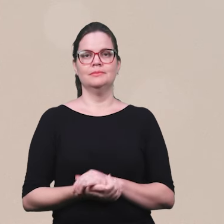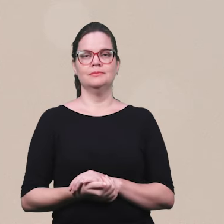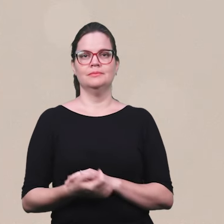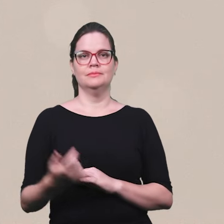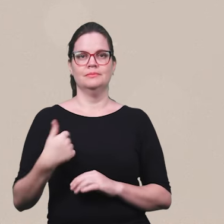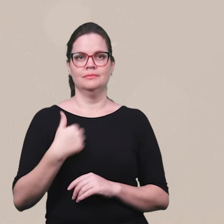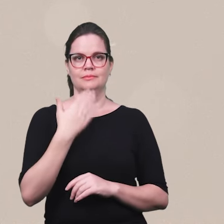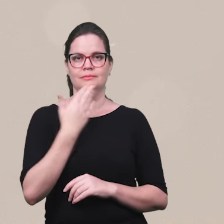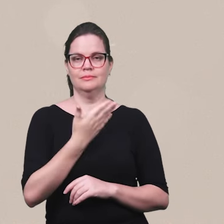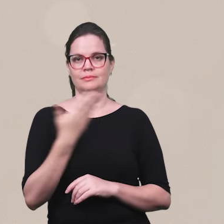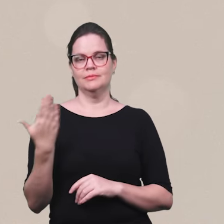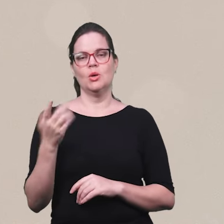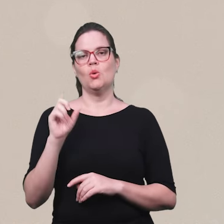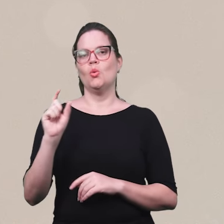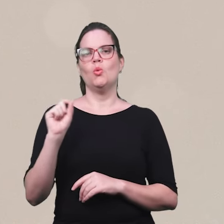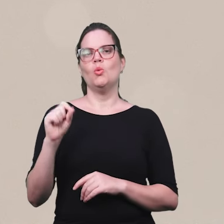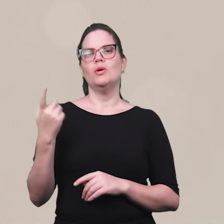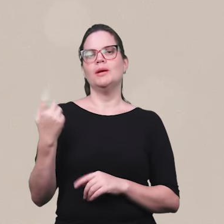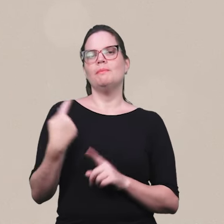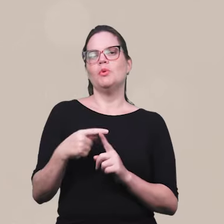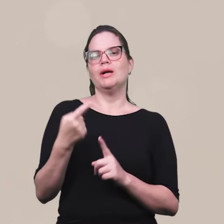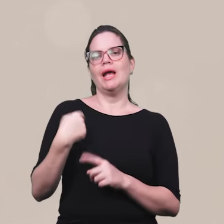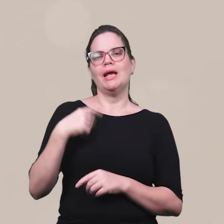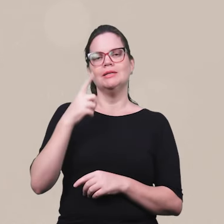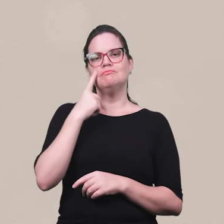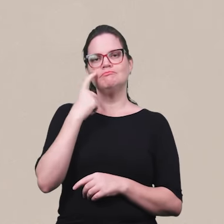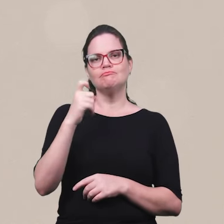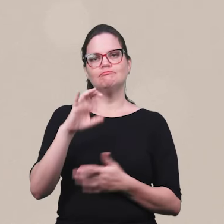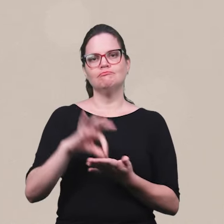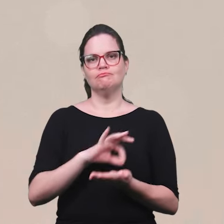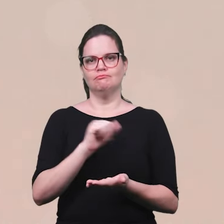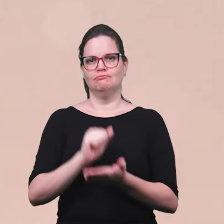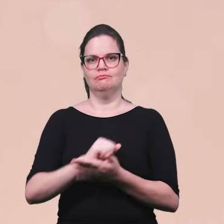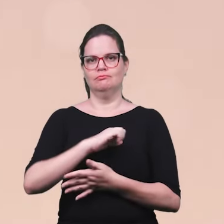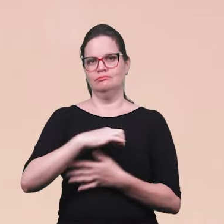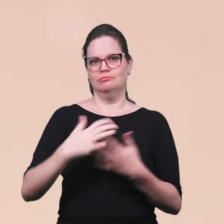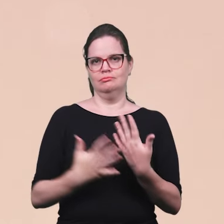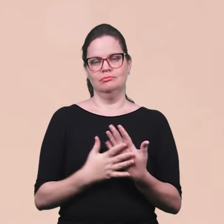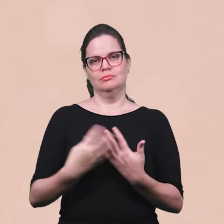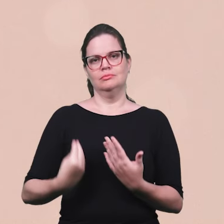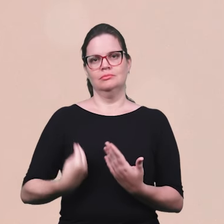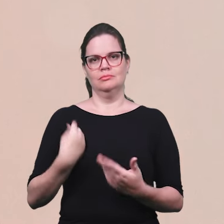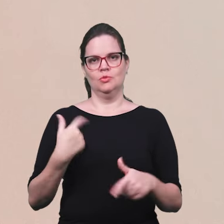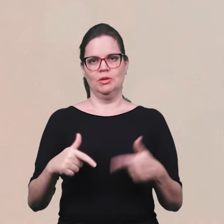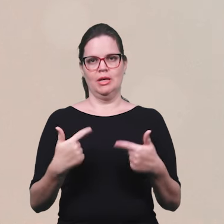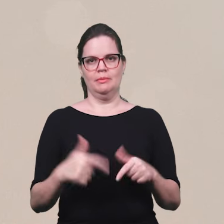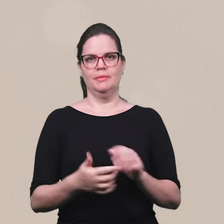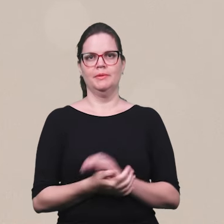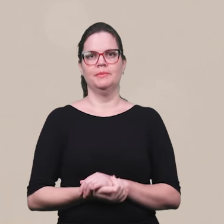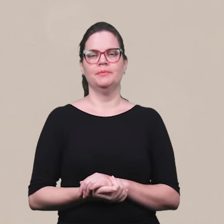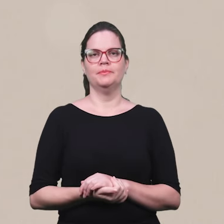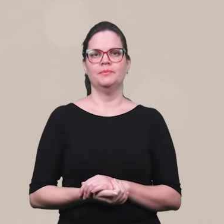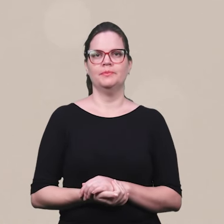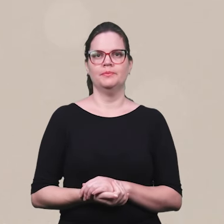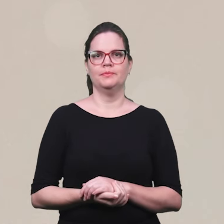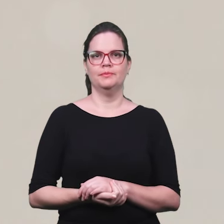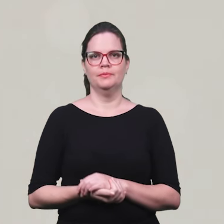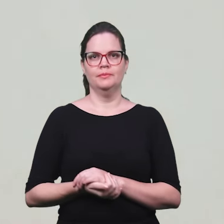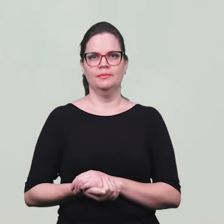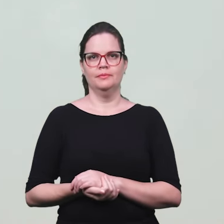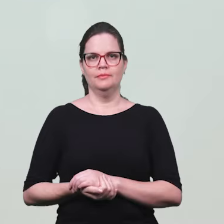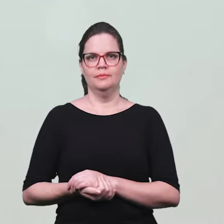vou perguntar aqui ao irmão Antônio, o que motivou o irmão Antônio, a irmã Maria, a fazer parte desse trabalho.